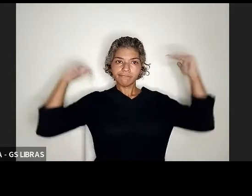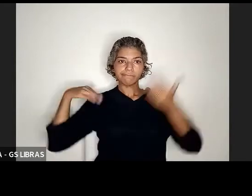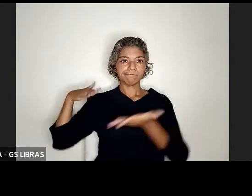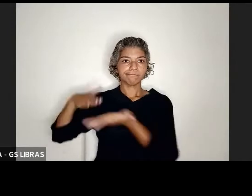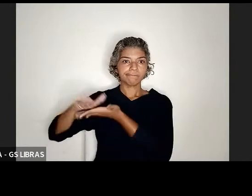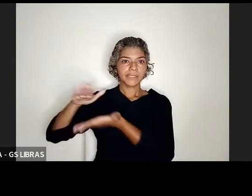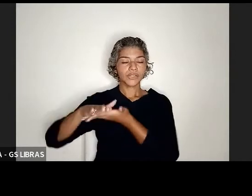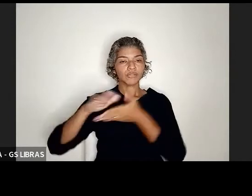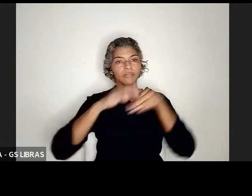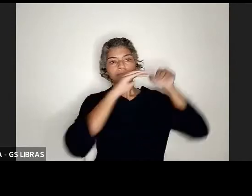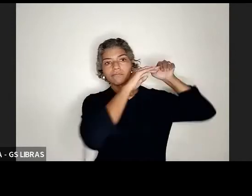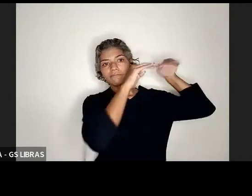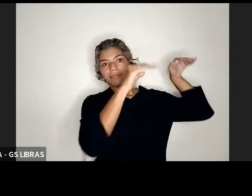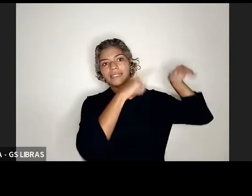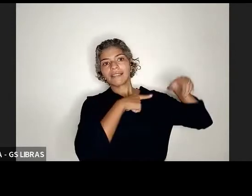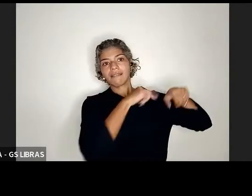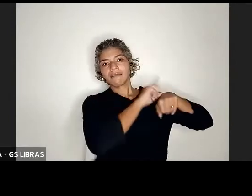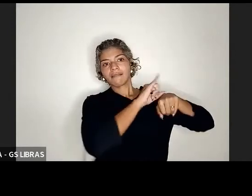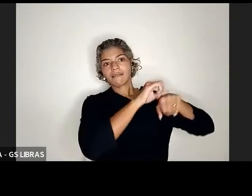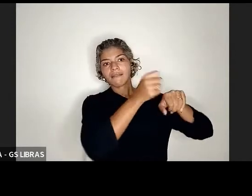que são souvenirs.